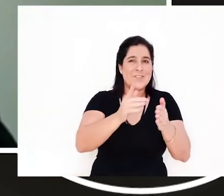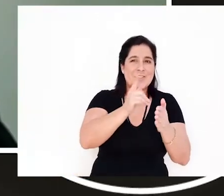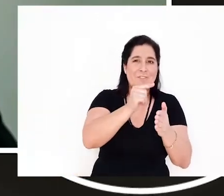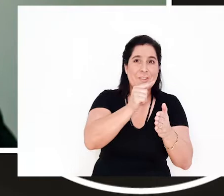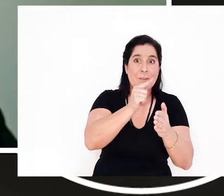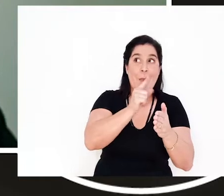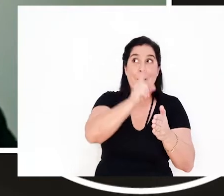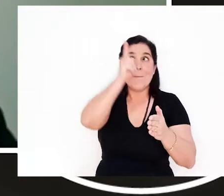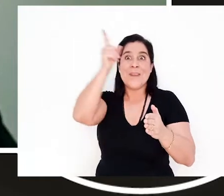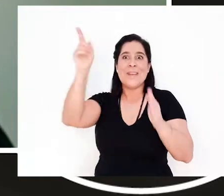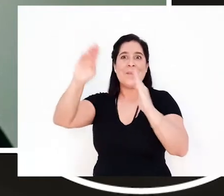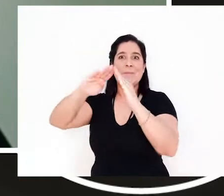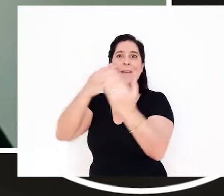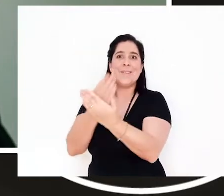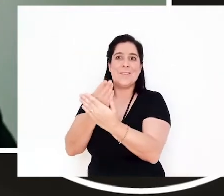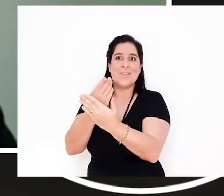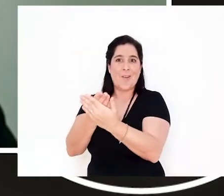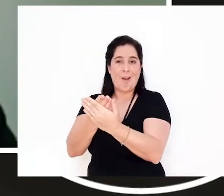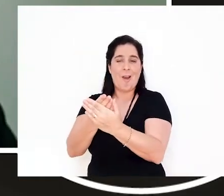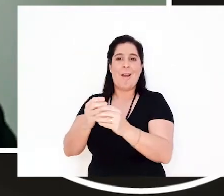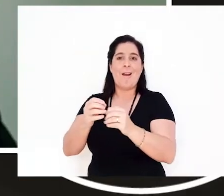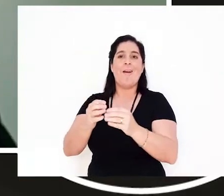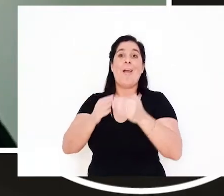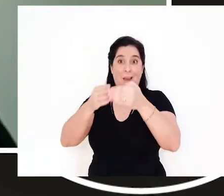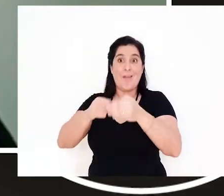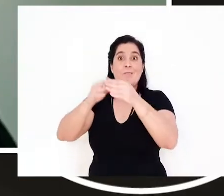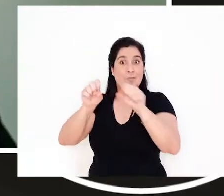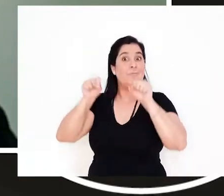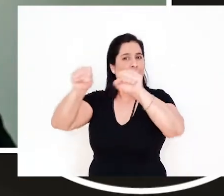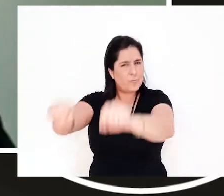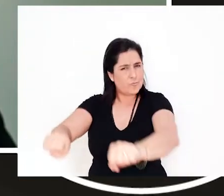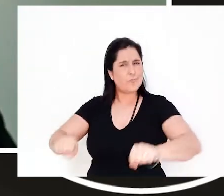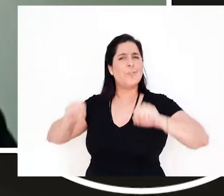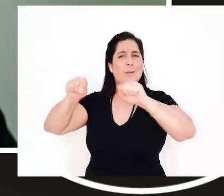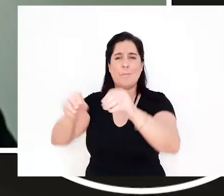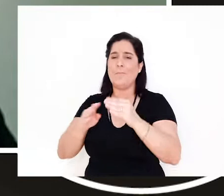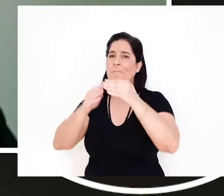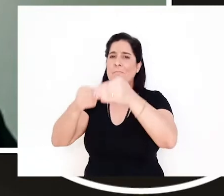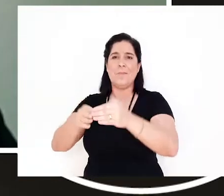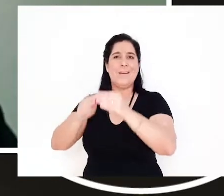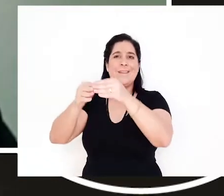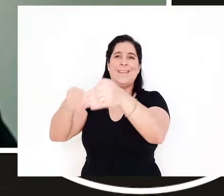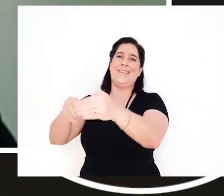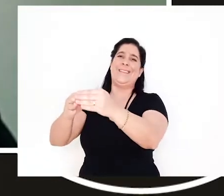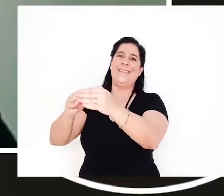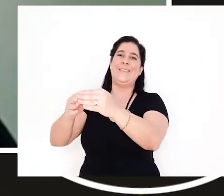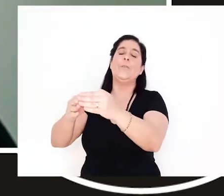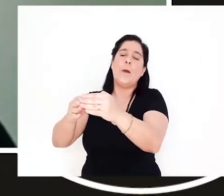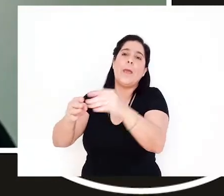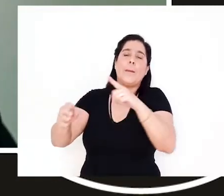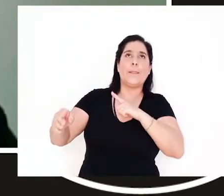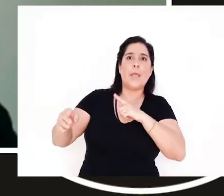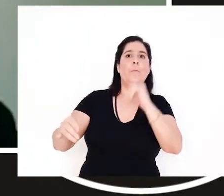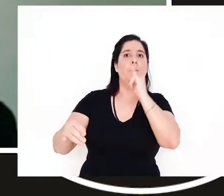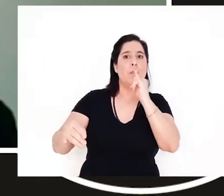de canoa, ia de barco, né? Ou remando ou de rabeta. Então tem essa questão do Rio